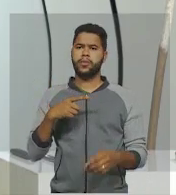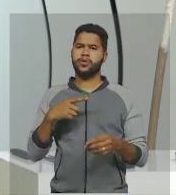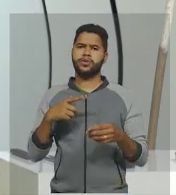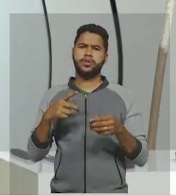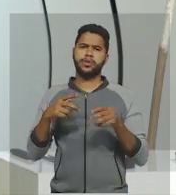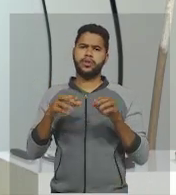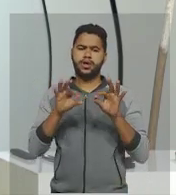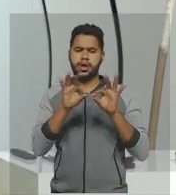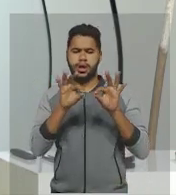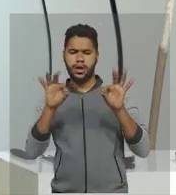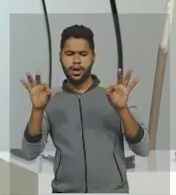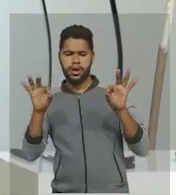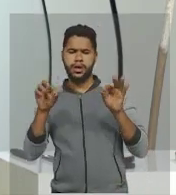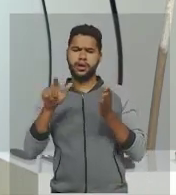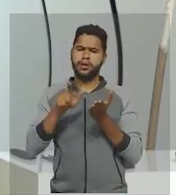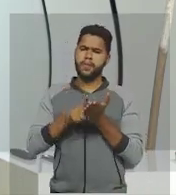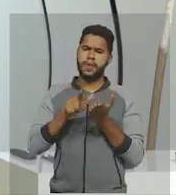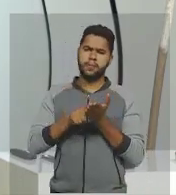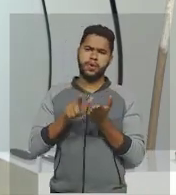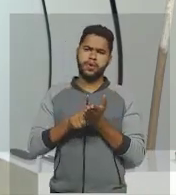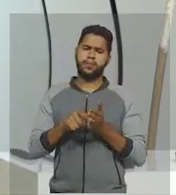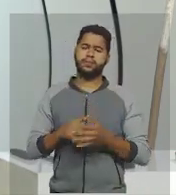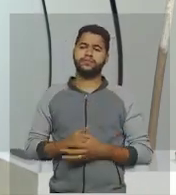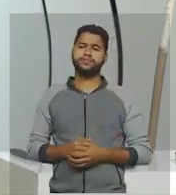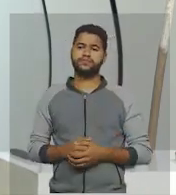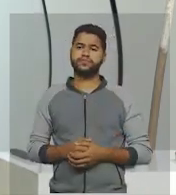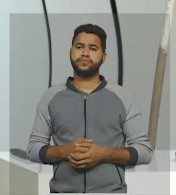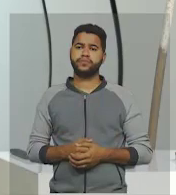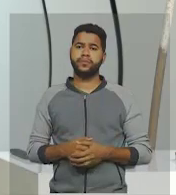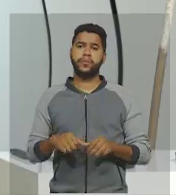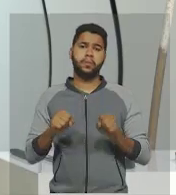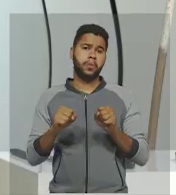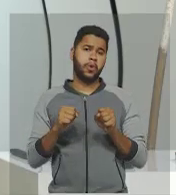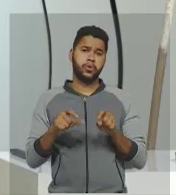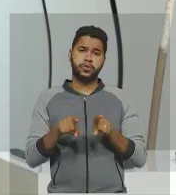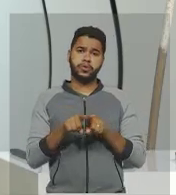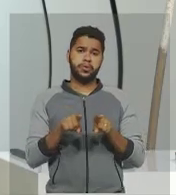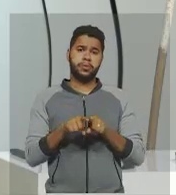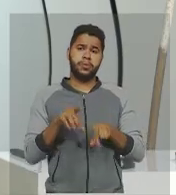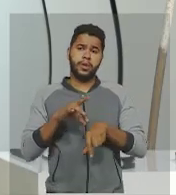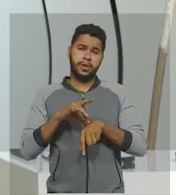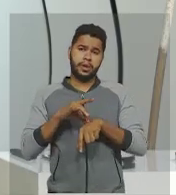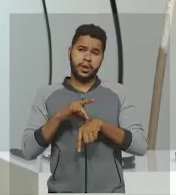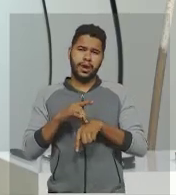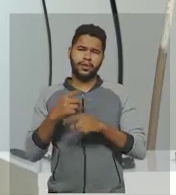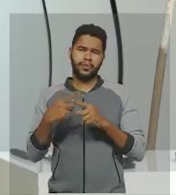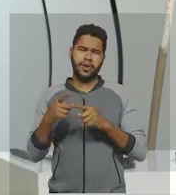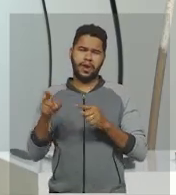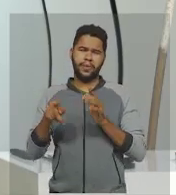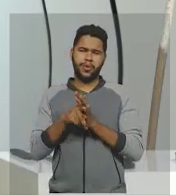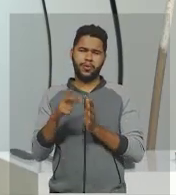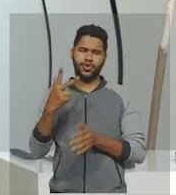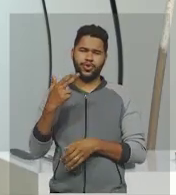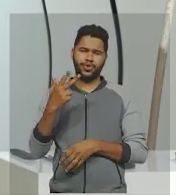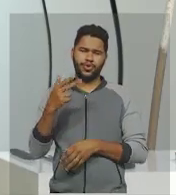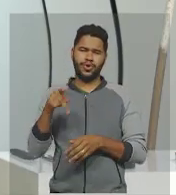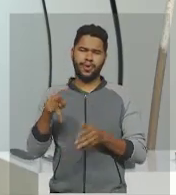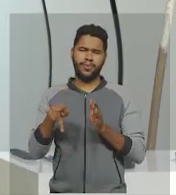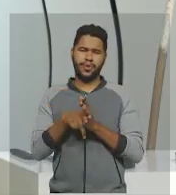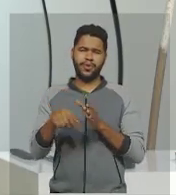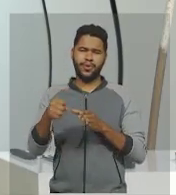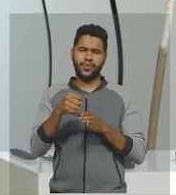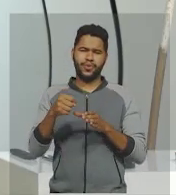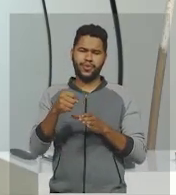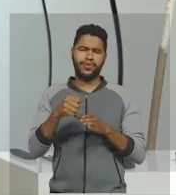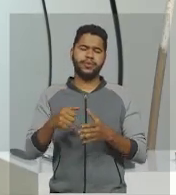papel, pode ser uma carne. Eu trouxe uma tesoura de cozinha, né? Então, pode ser um pedaço de carne que eu estou cortando, ou alguma outra coisa. Então, potência